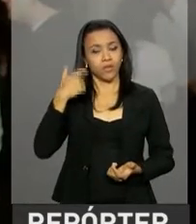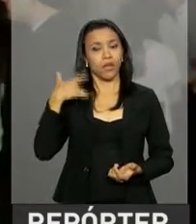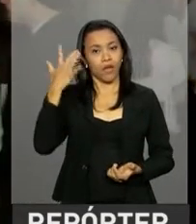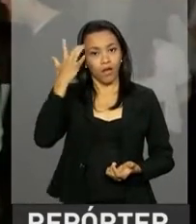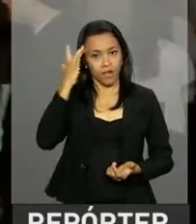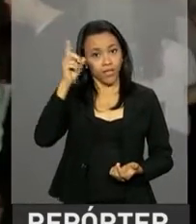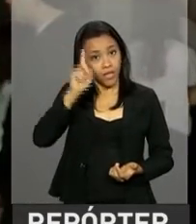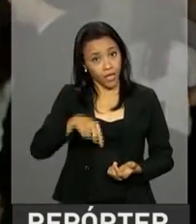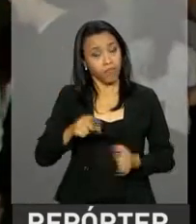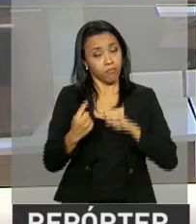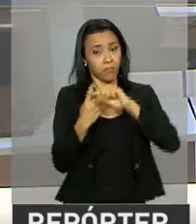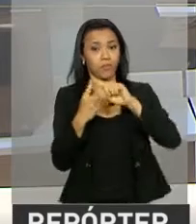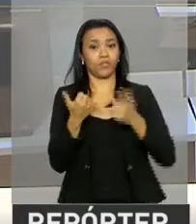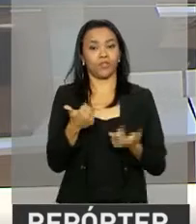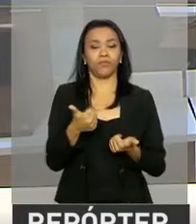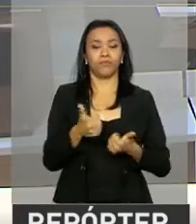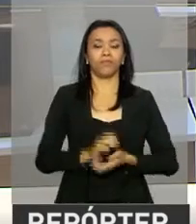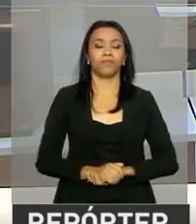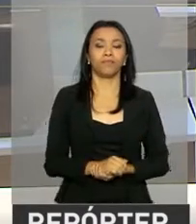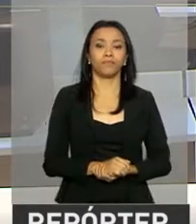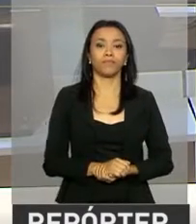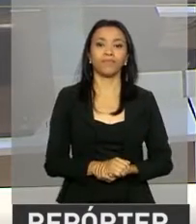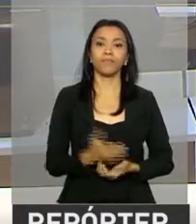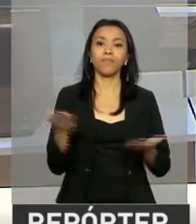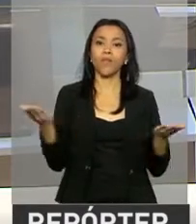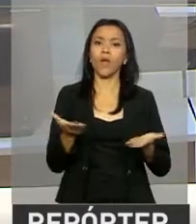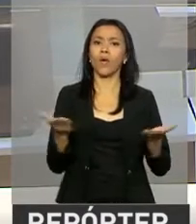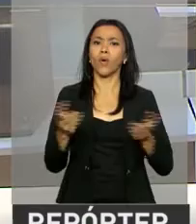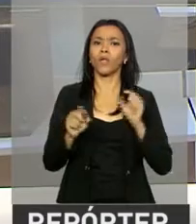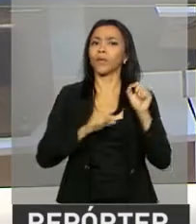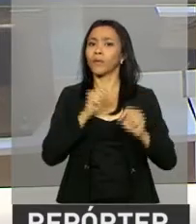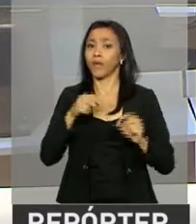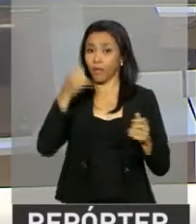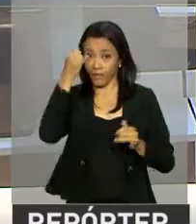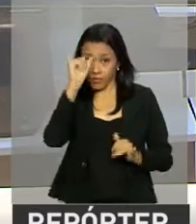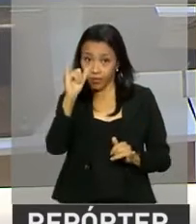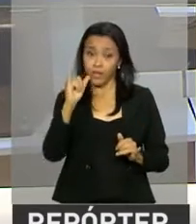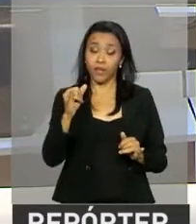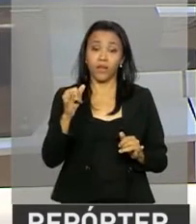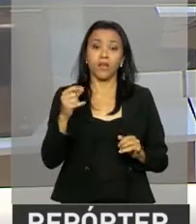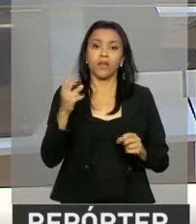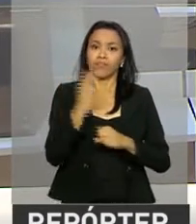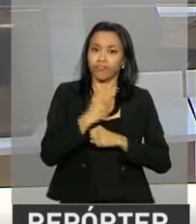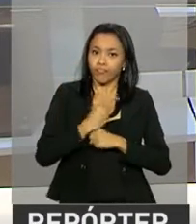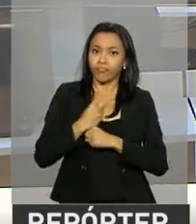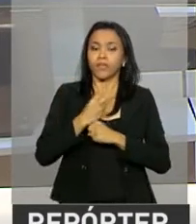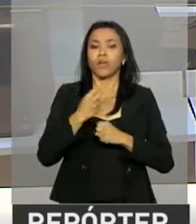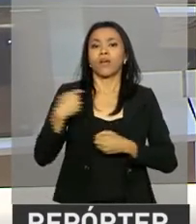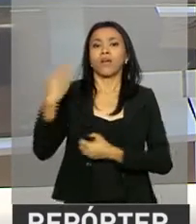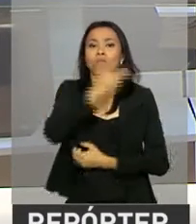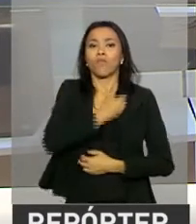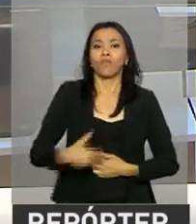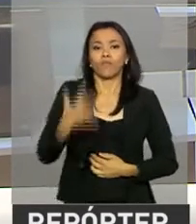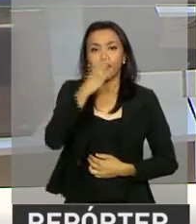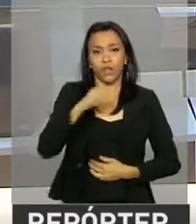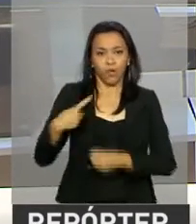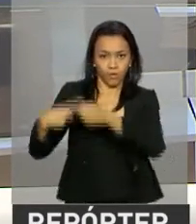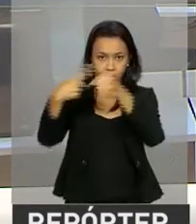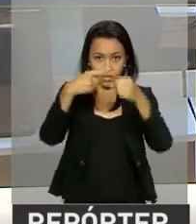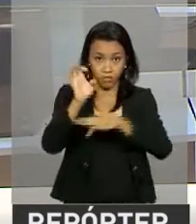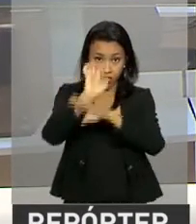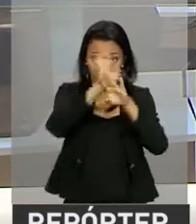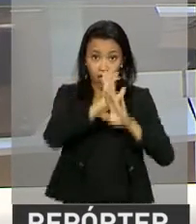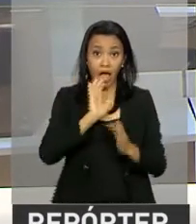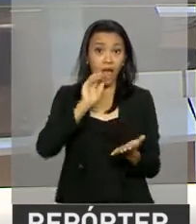é um movimento positivo. O assunto agora é prevenção. O governo federal, estados e municípios realizam até o fim deste